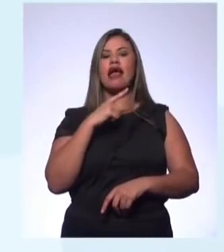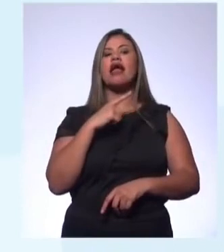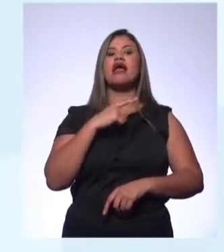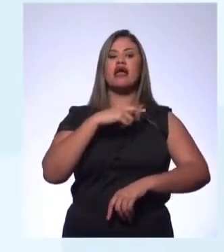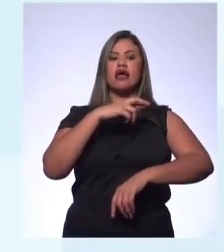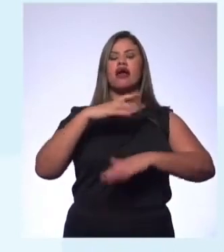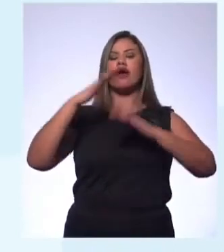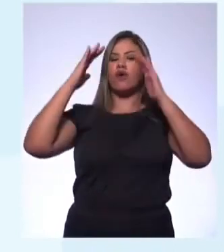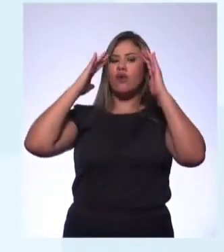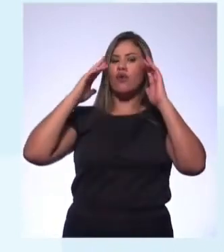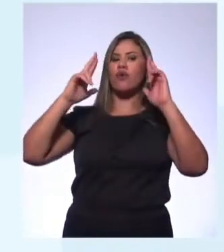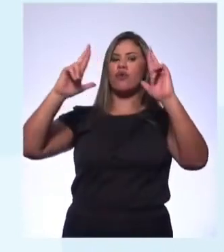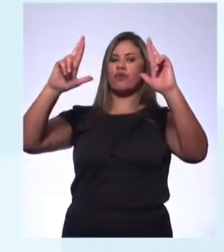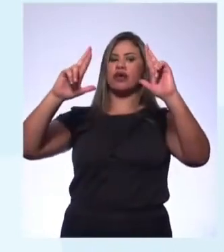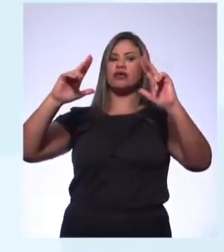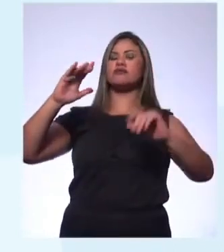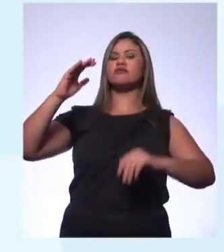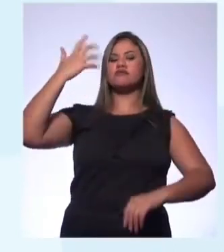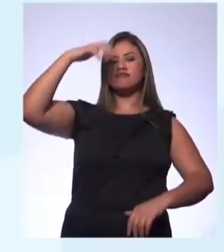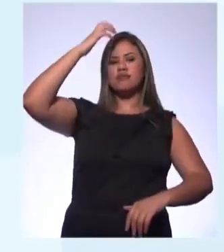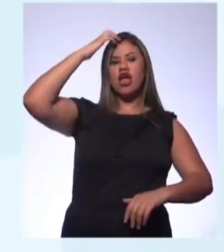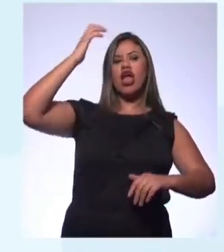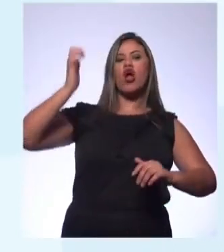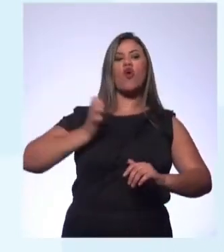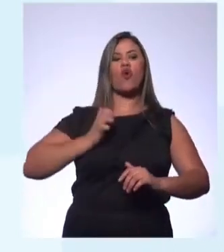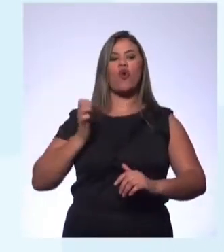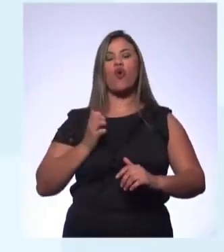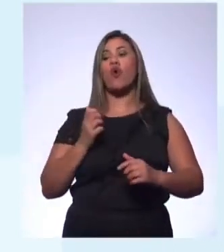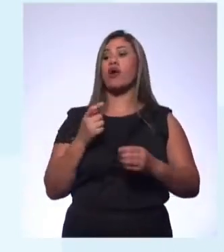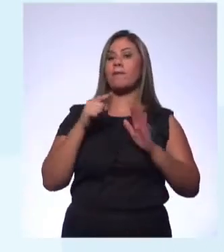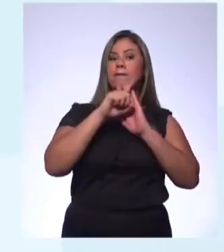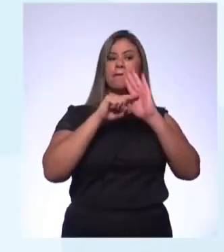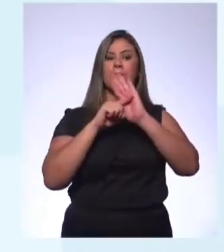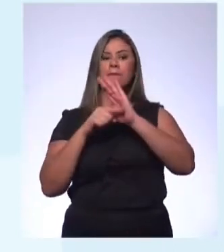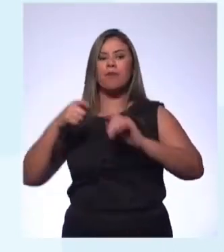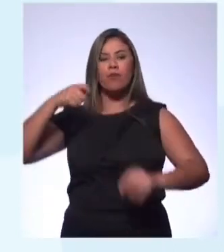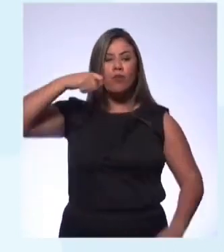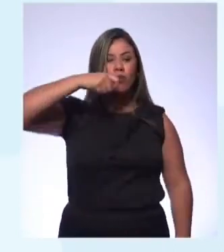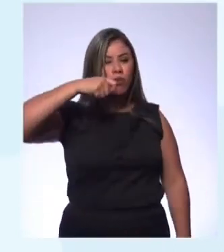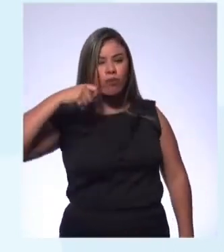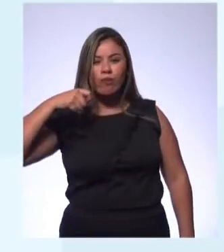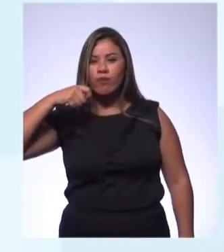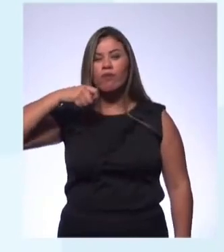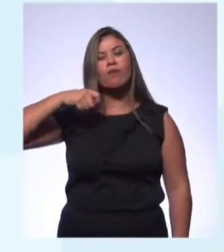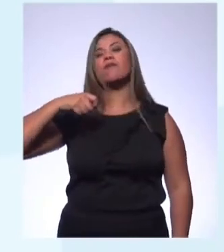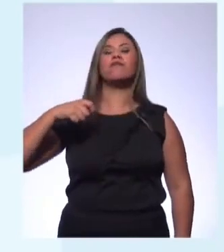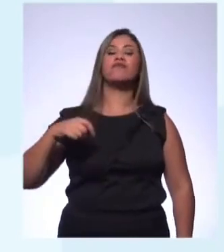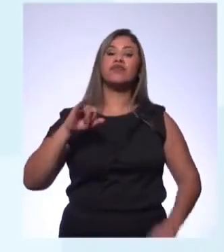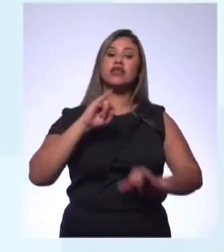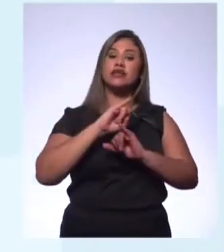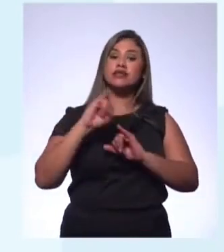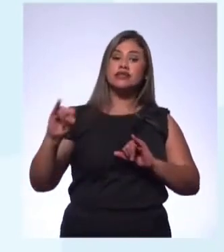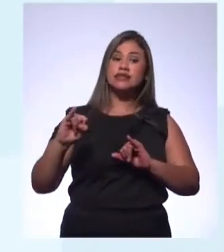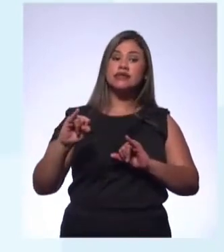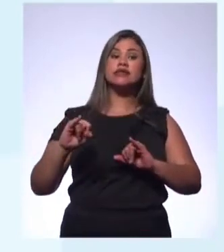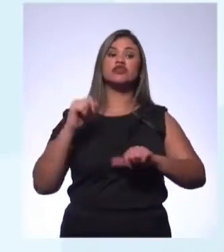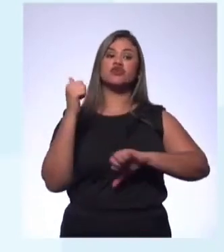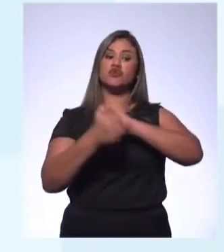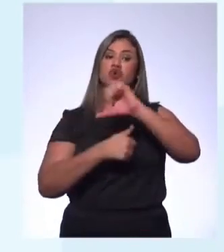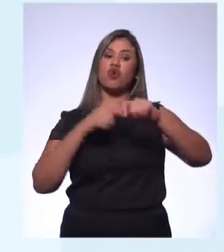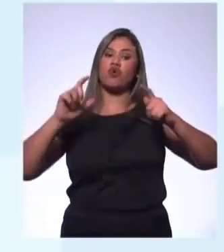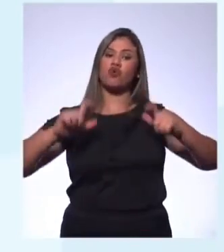respeito à rainha, respeito aos nobres, tal, e tentando desvendar mistérios. Se essas histórias se passassem num ambiente, sei